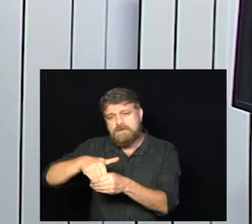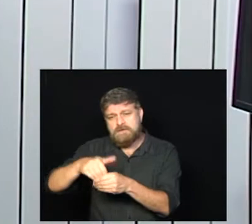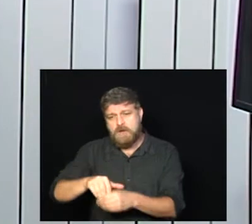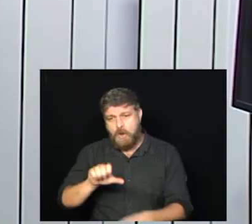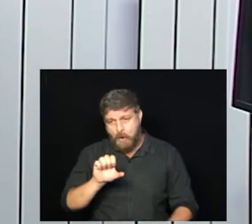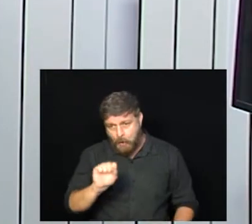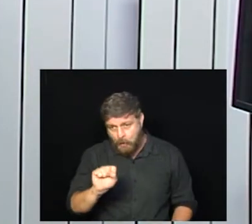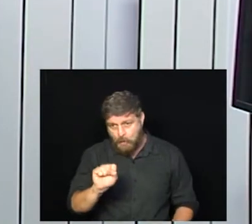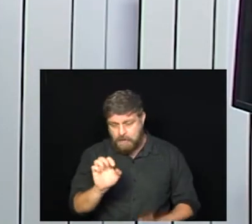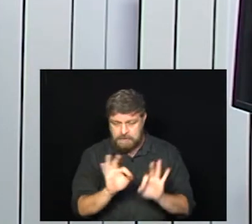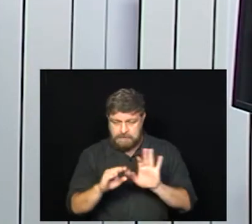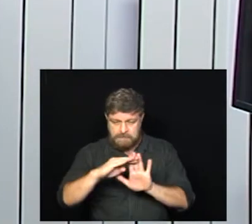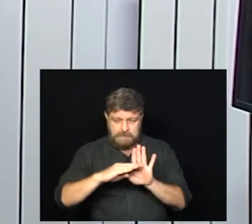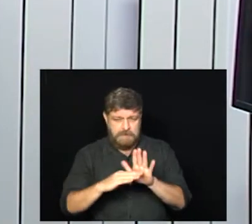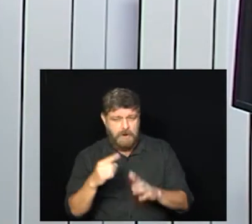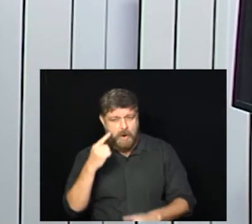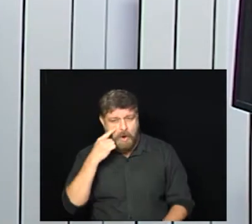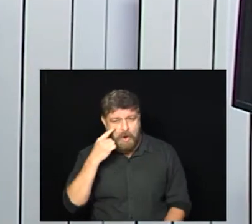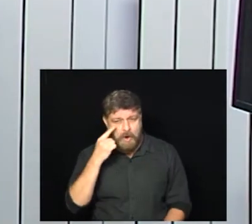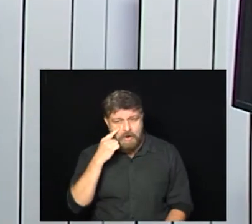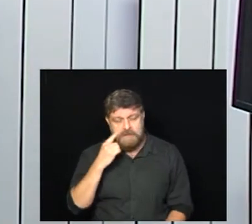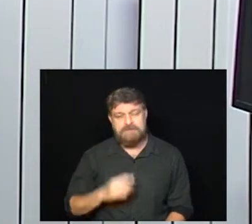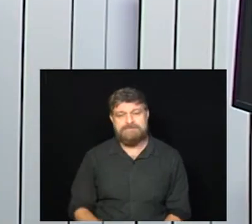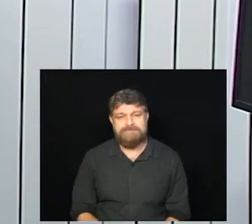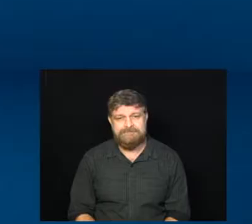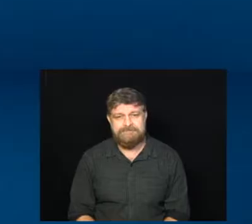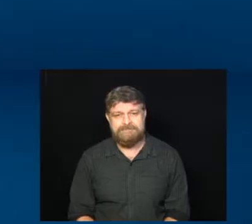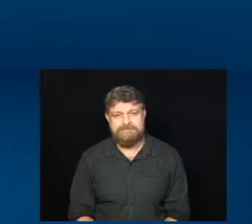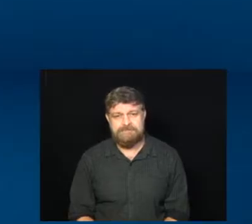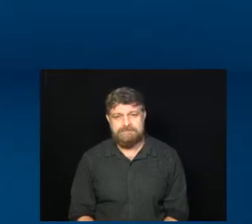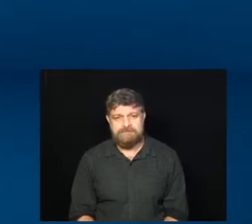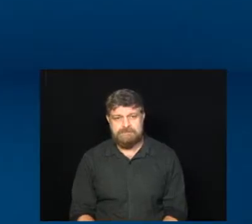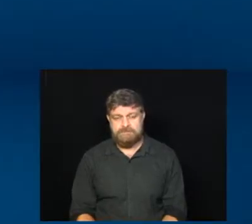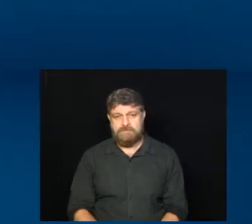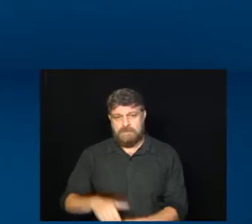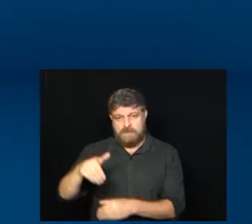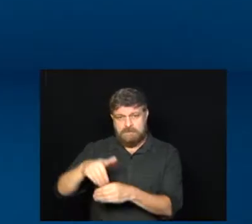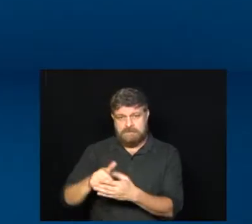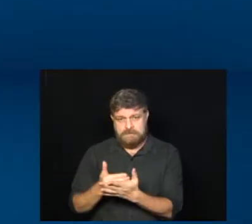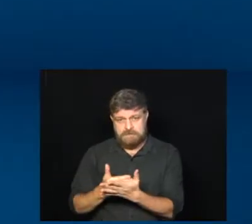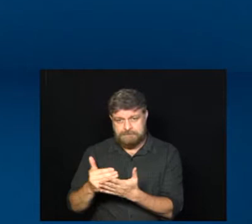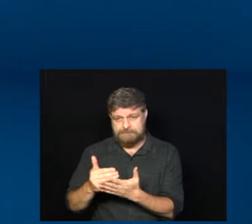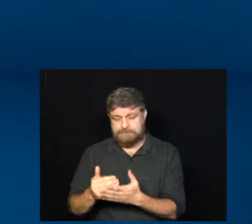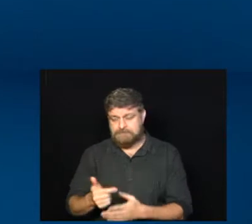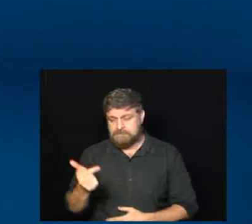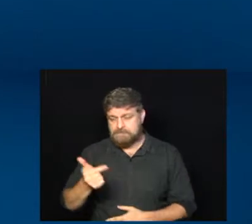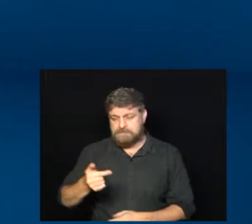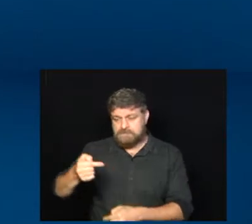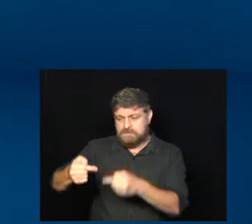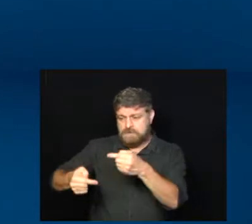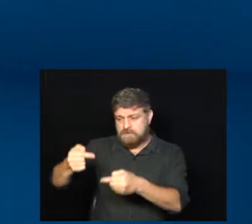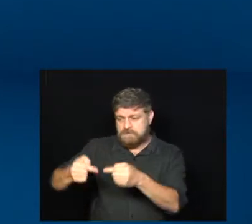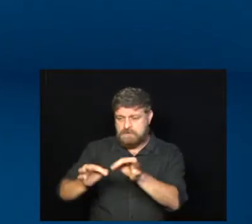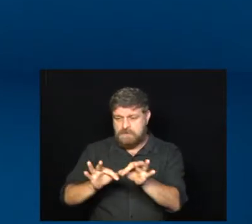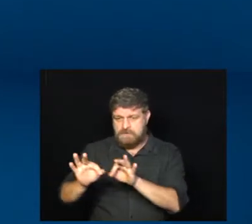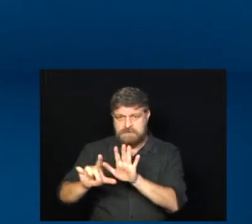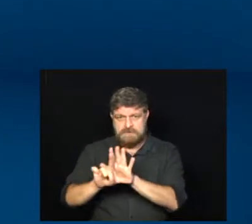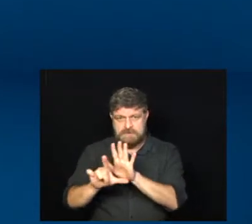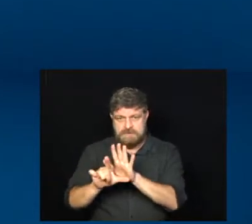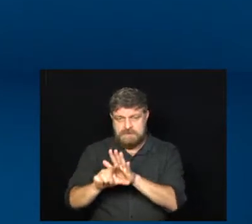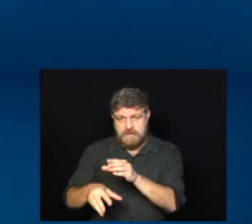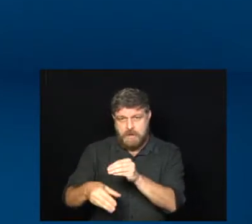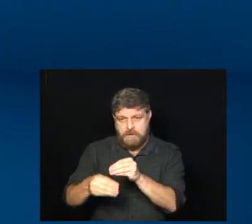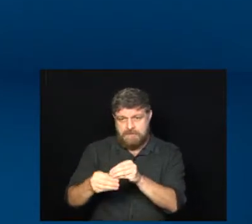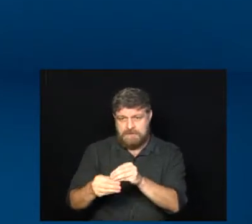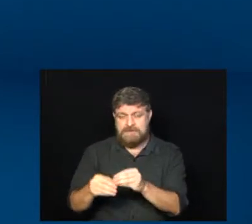8 projetos. Confira agora a pauta completa. A votação começa com a segunda discussão do projeto de lei